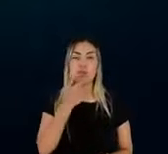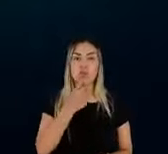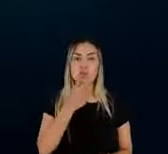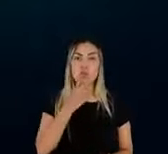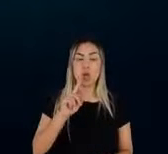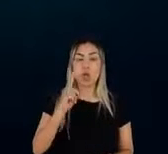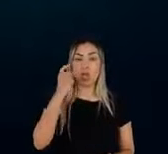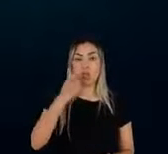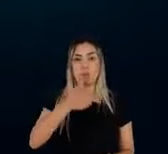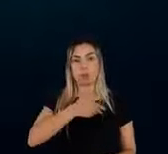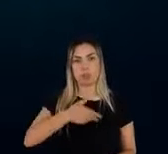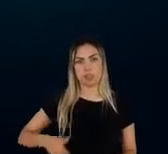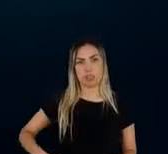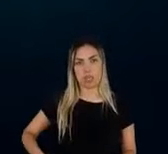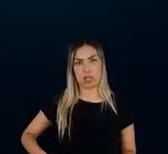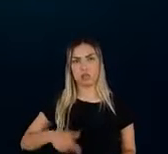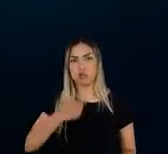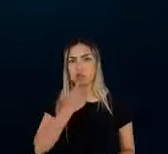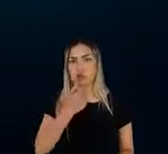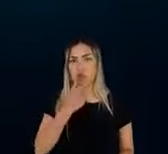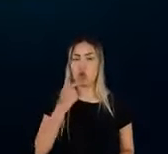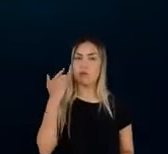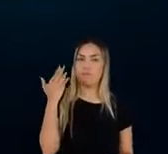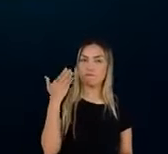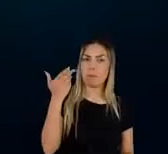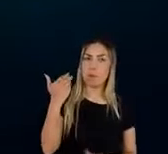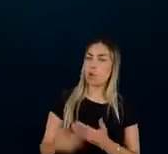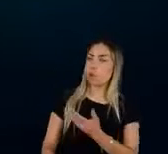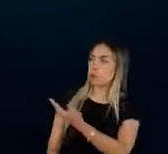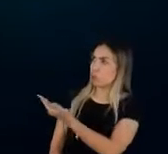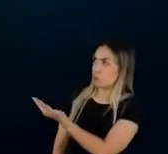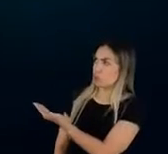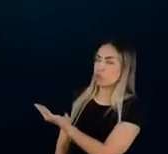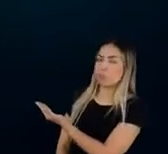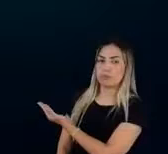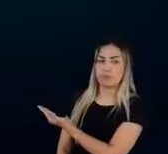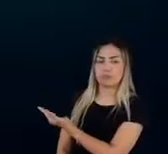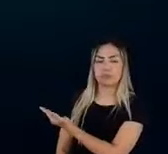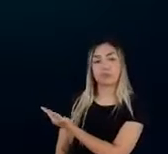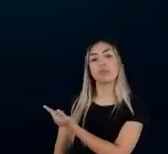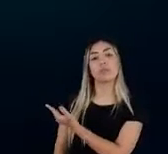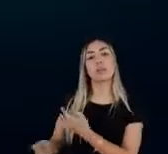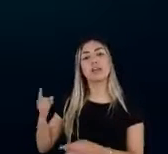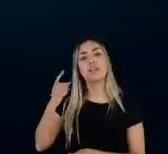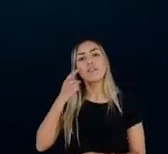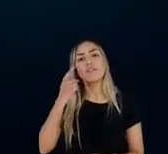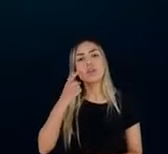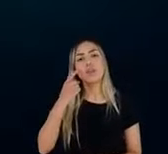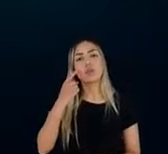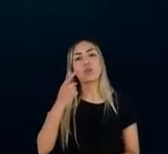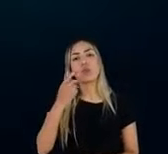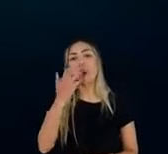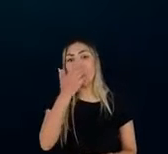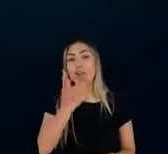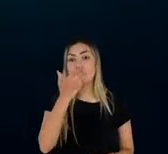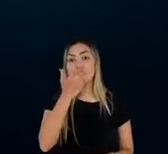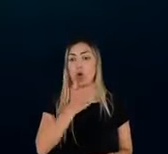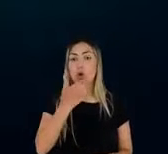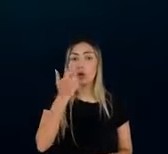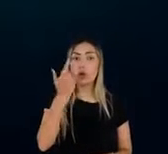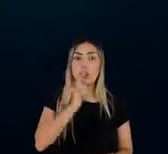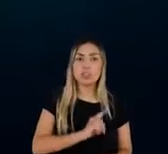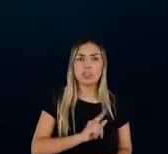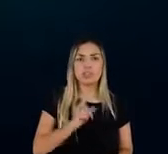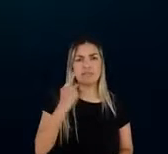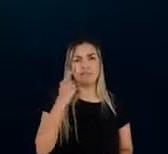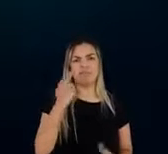Microsoft Steve ballmer que tá aqui na tela também quando viu a chegada do iPhone diz o seguinte não existe uma